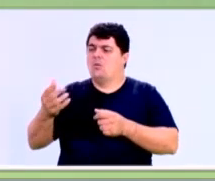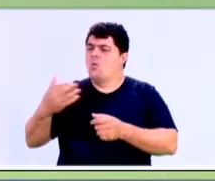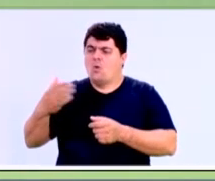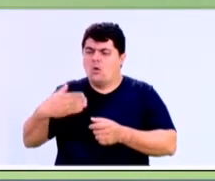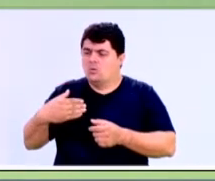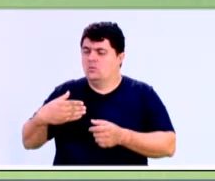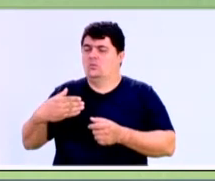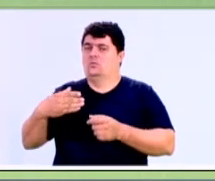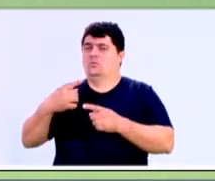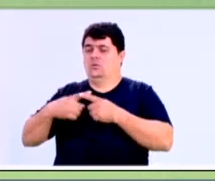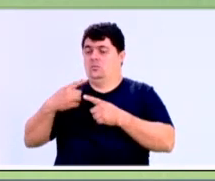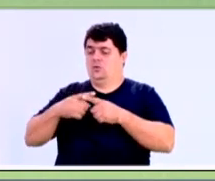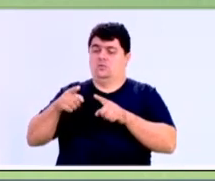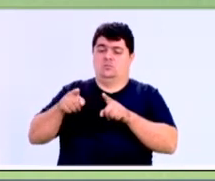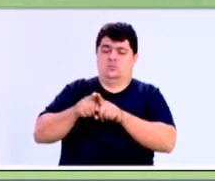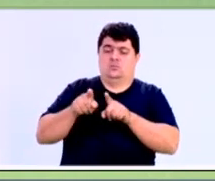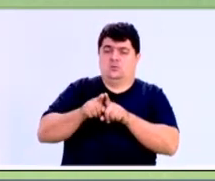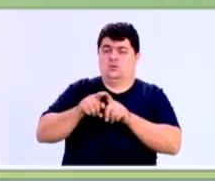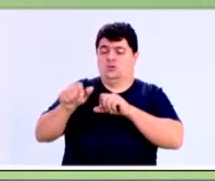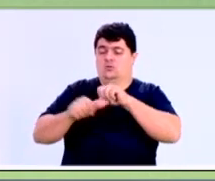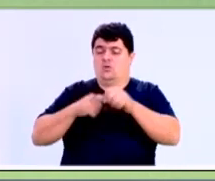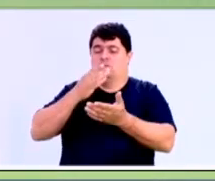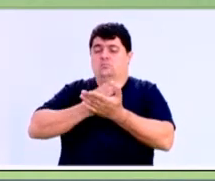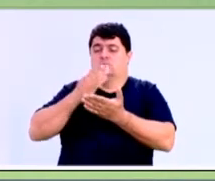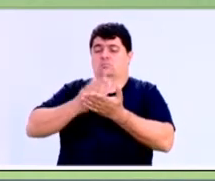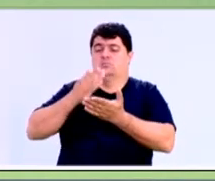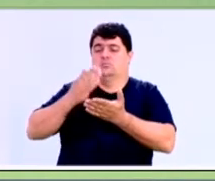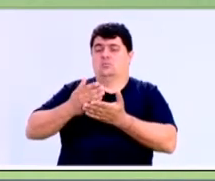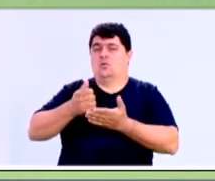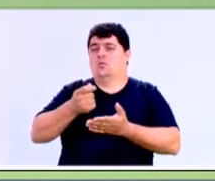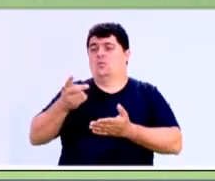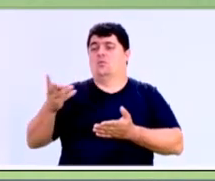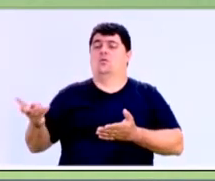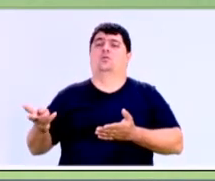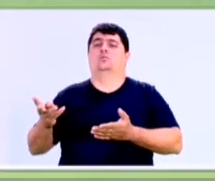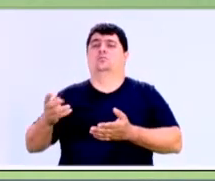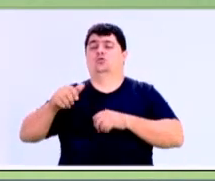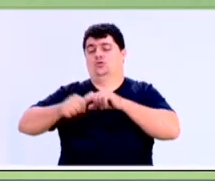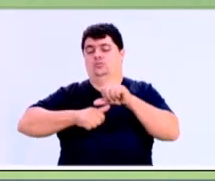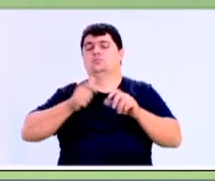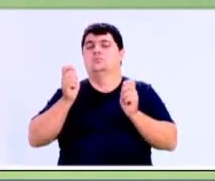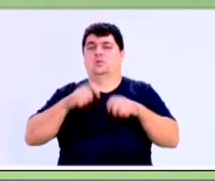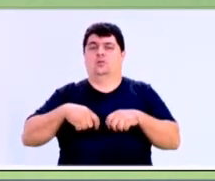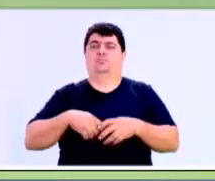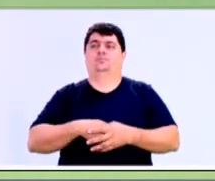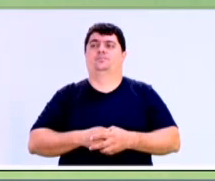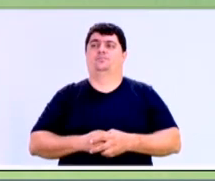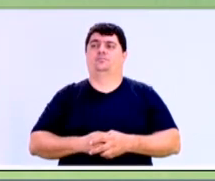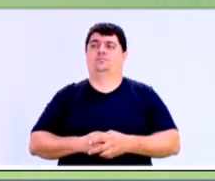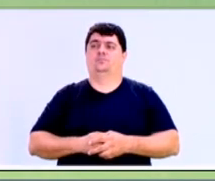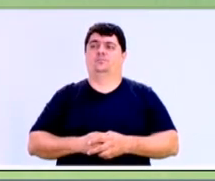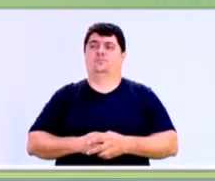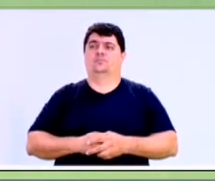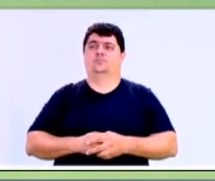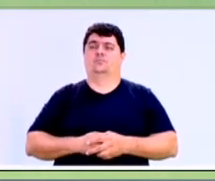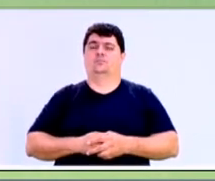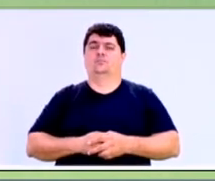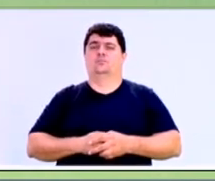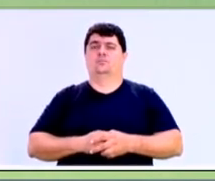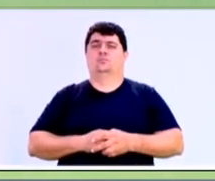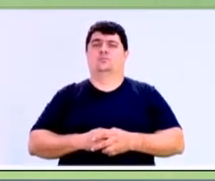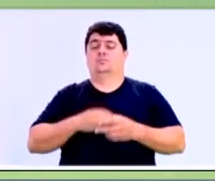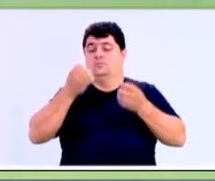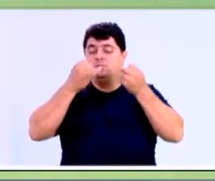ainda para alteração nos prazos das vendas, ok? Então, esse aqui fala o quê? Então,